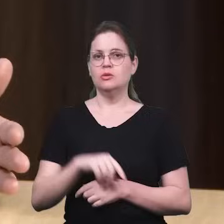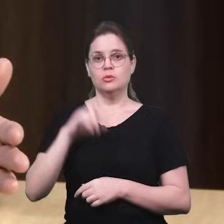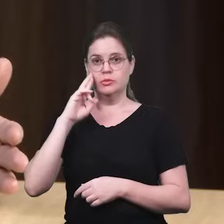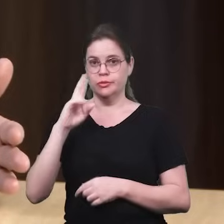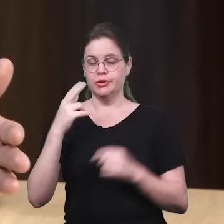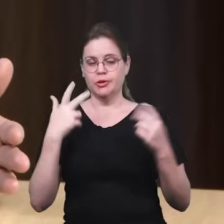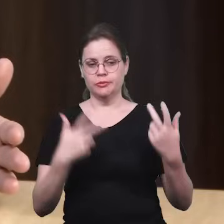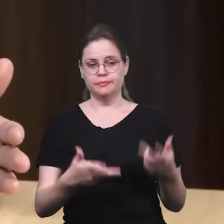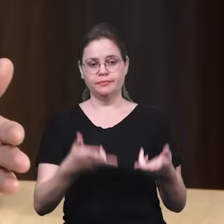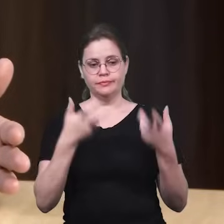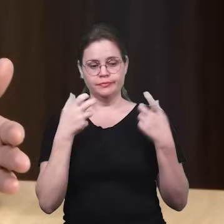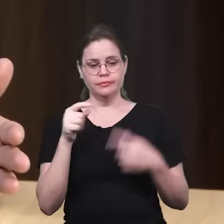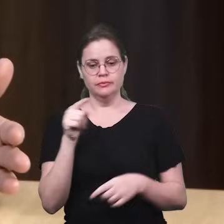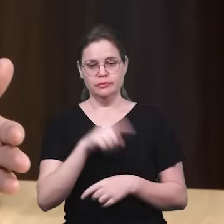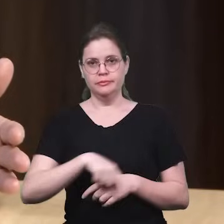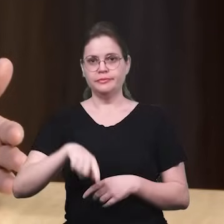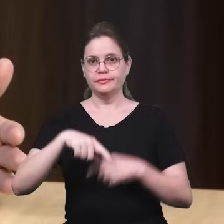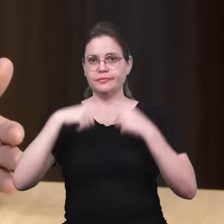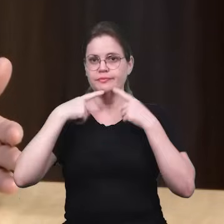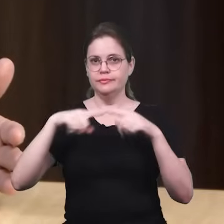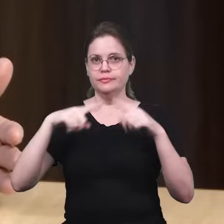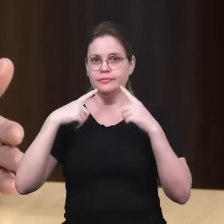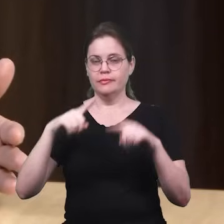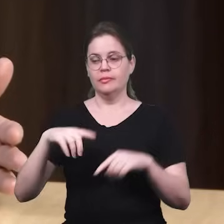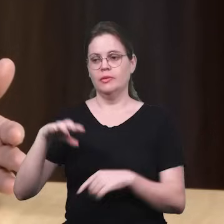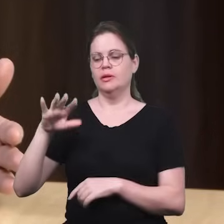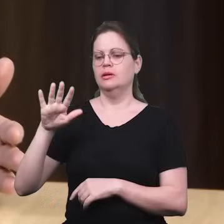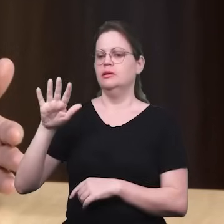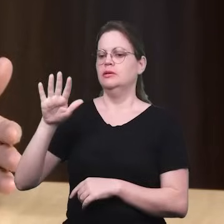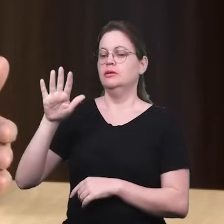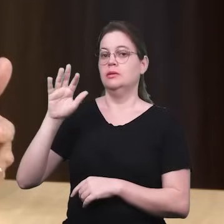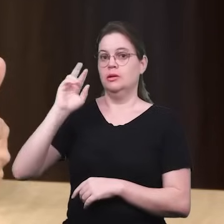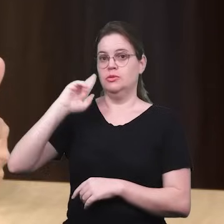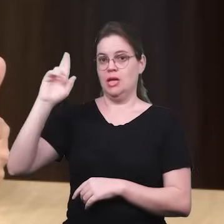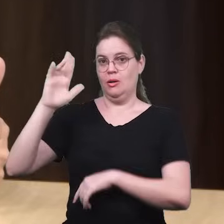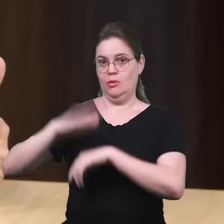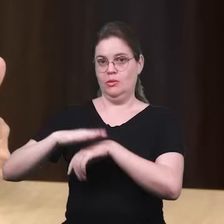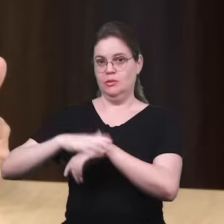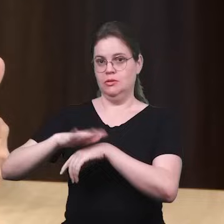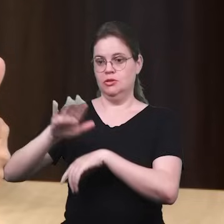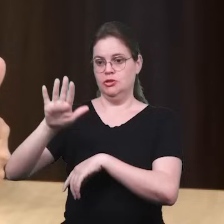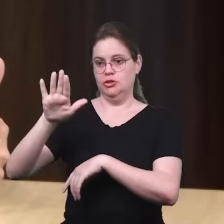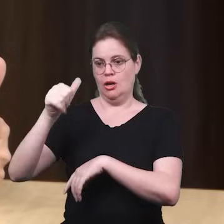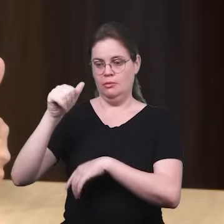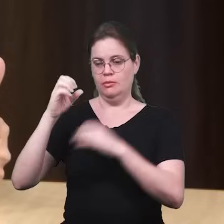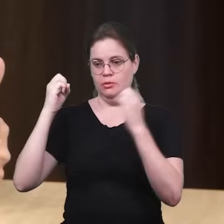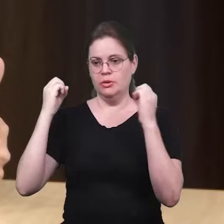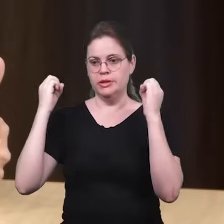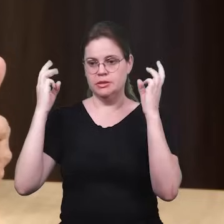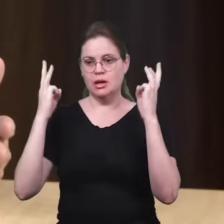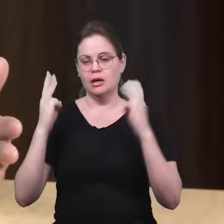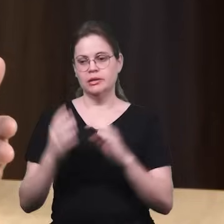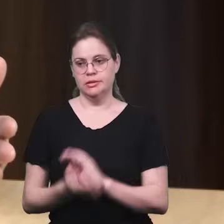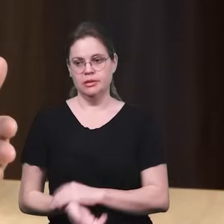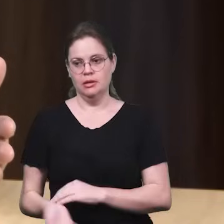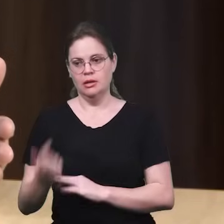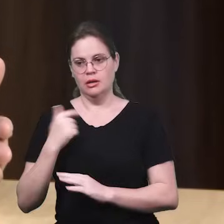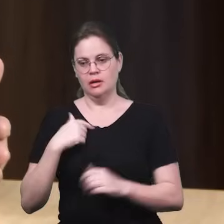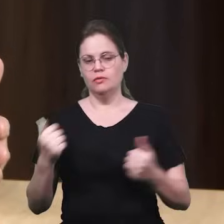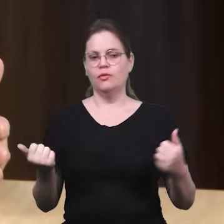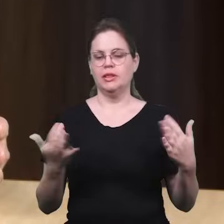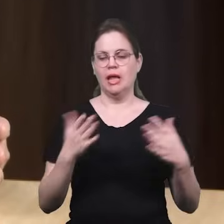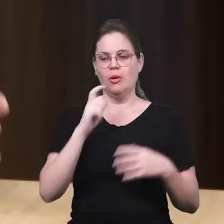e o Senhor disse para Moisés que ele iria prover um pão todos os